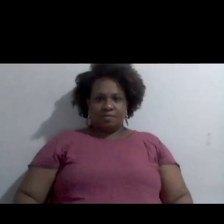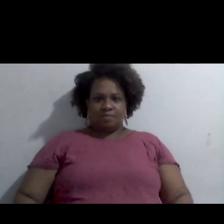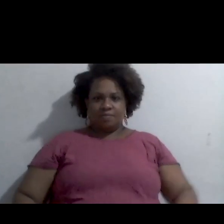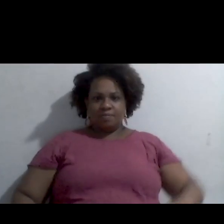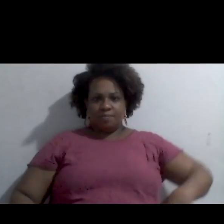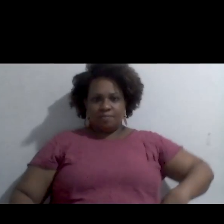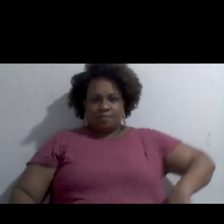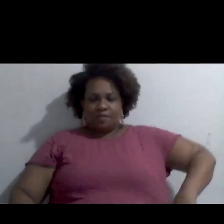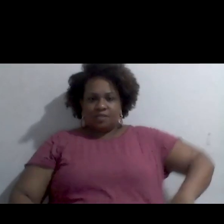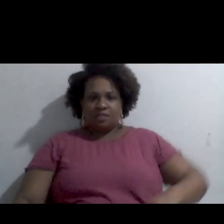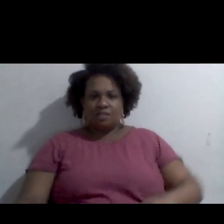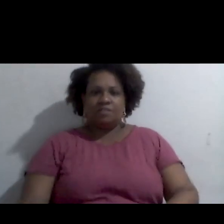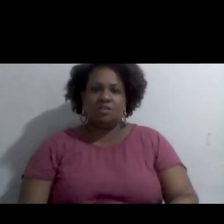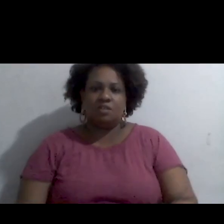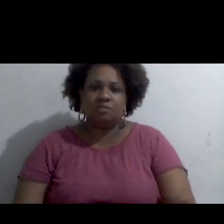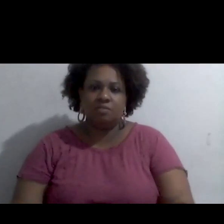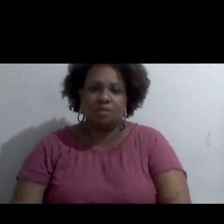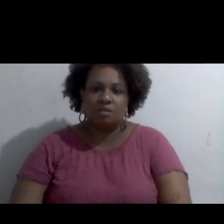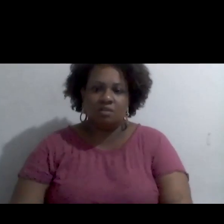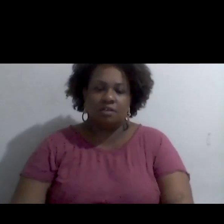Fátima Soares.